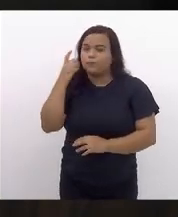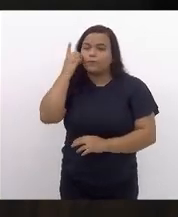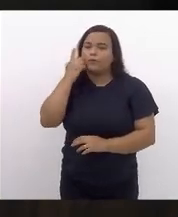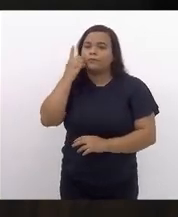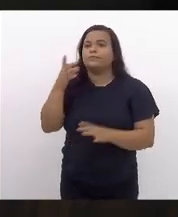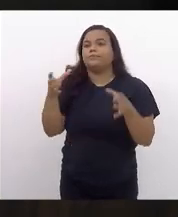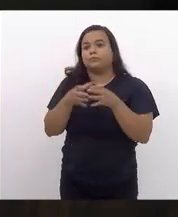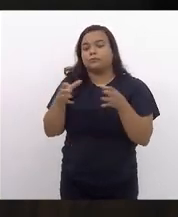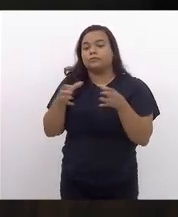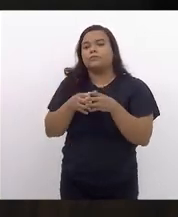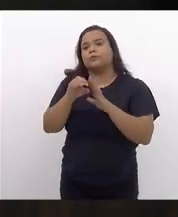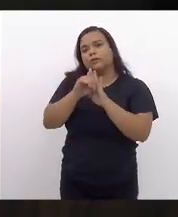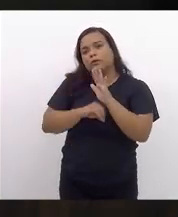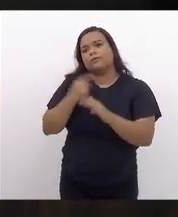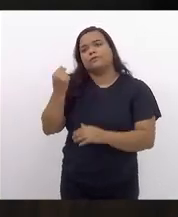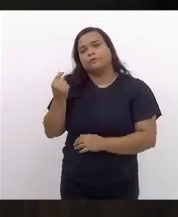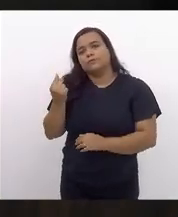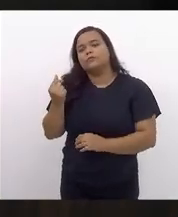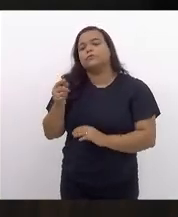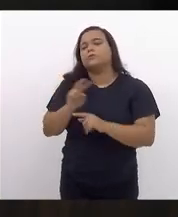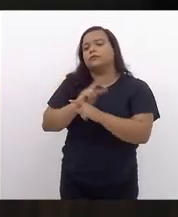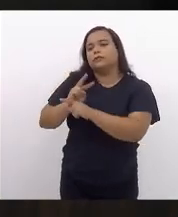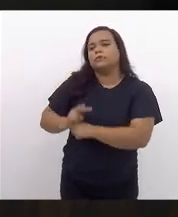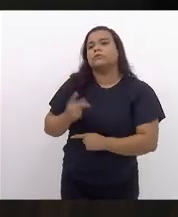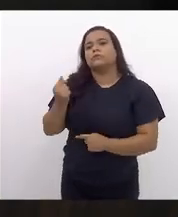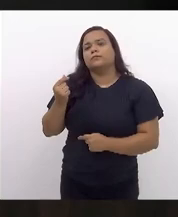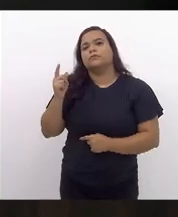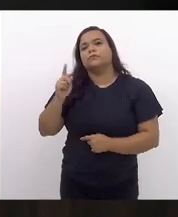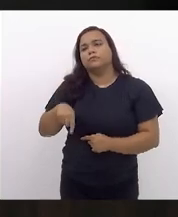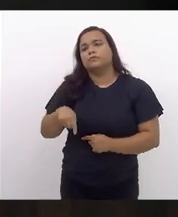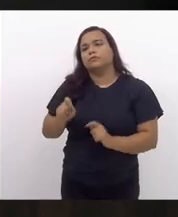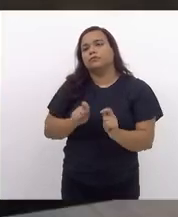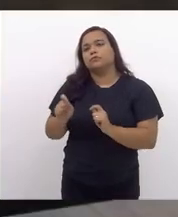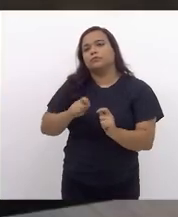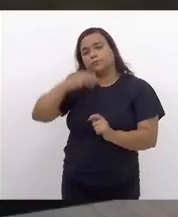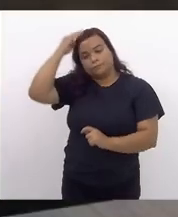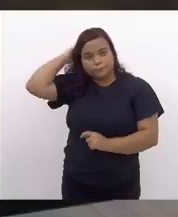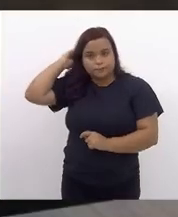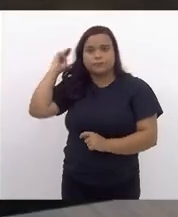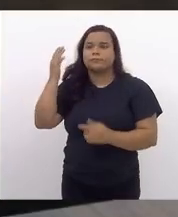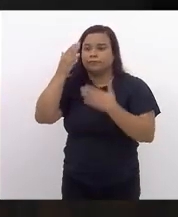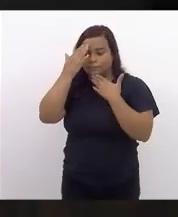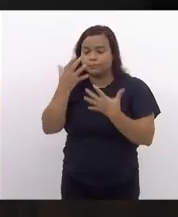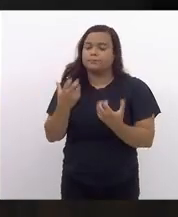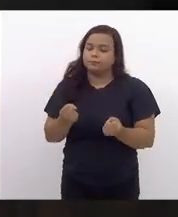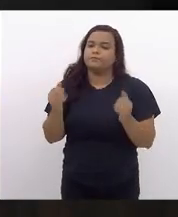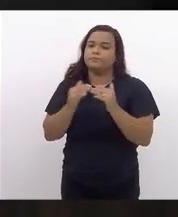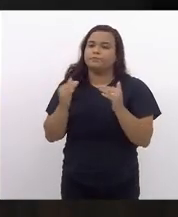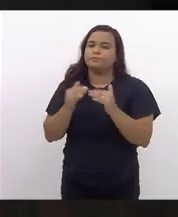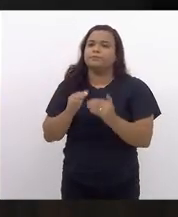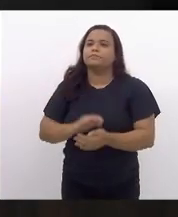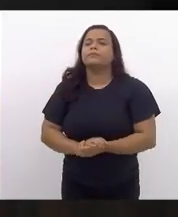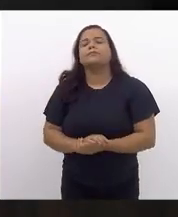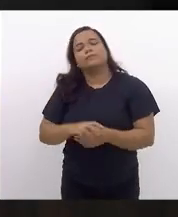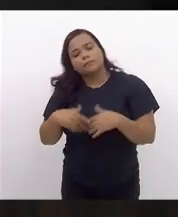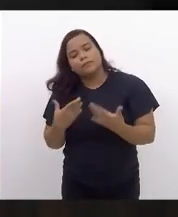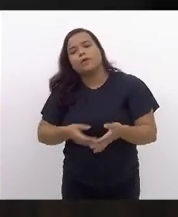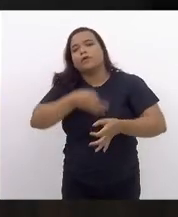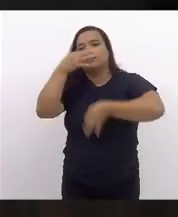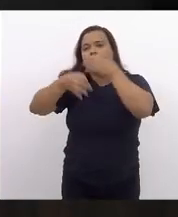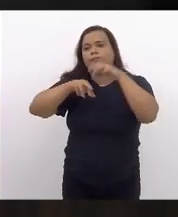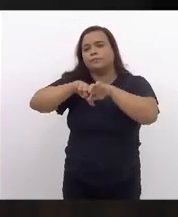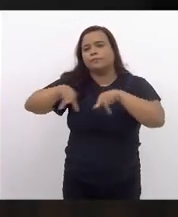Comissão de Orçamento, Fiscalização Financeira e Controle, deputado Márcio Pacheco. Parecer favorável. Com os pareceres emitidos,